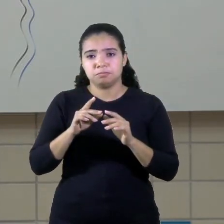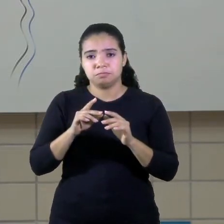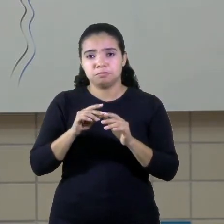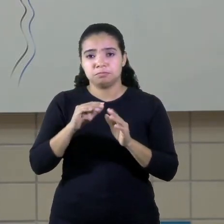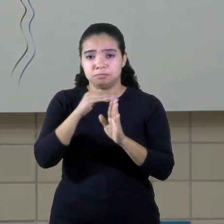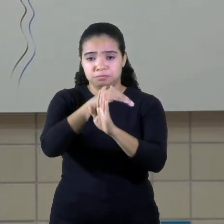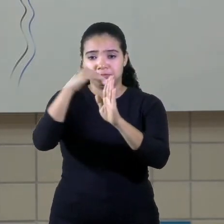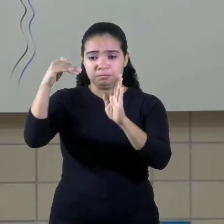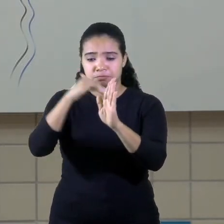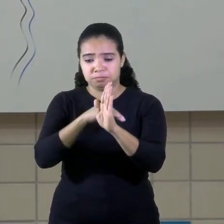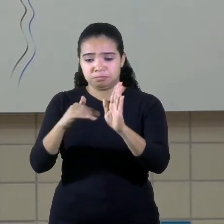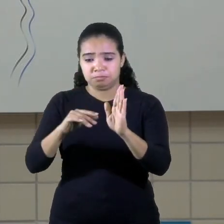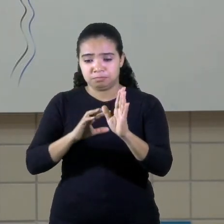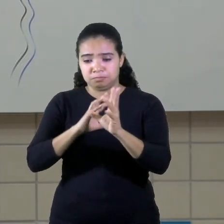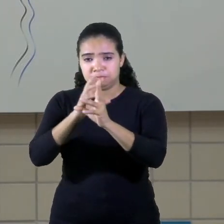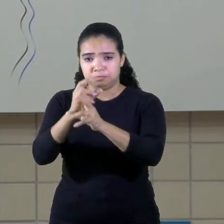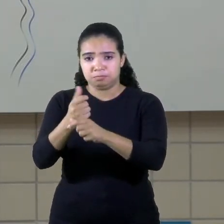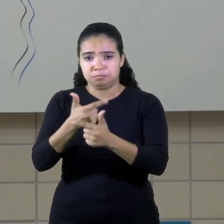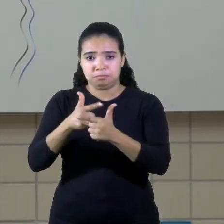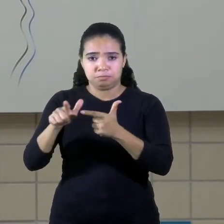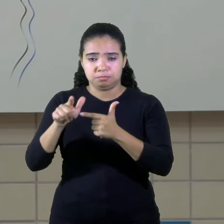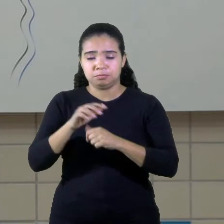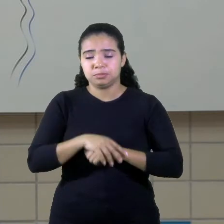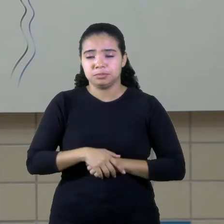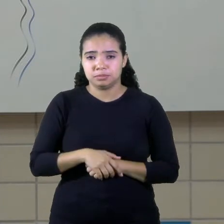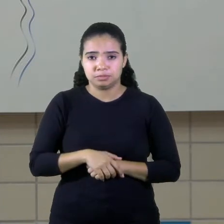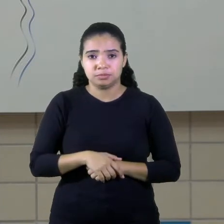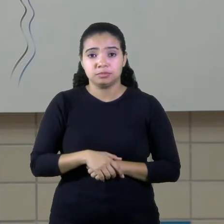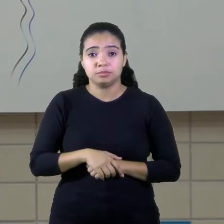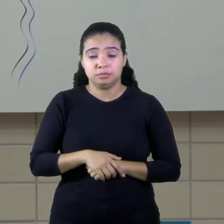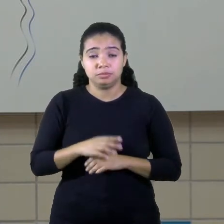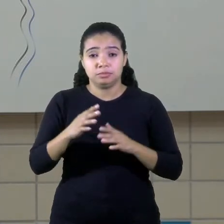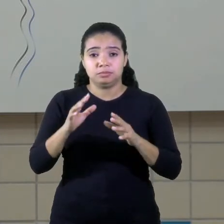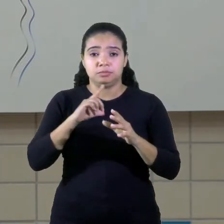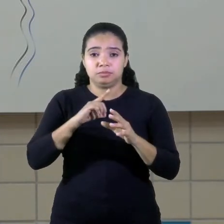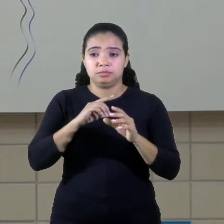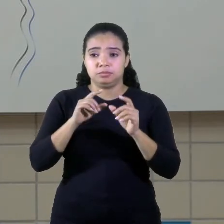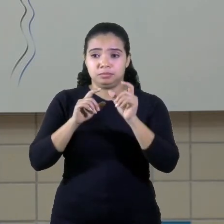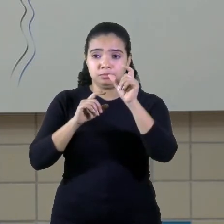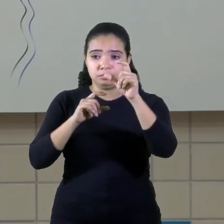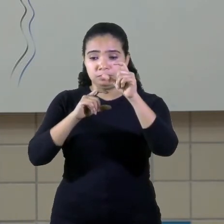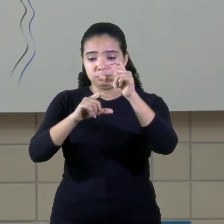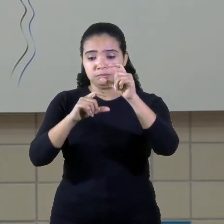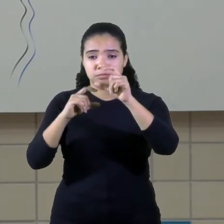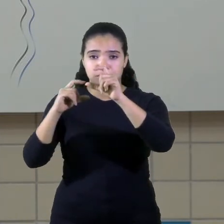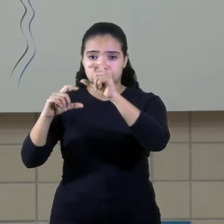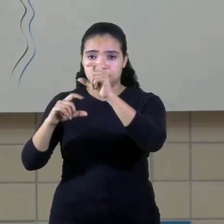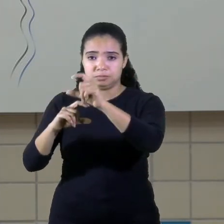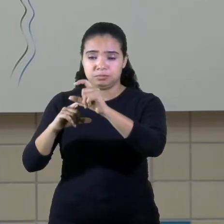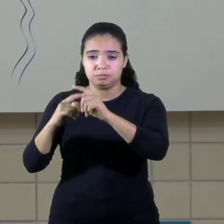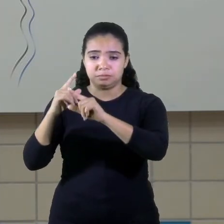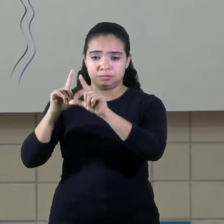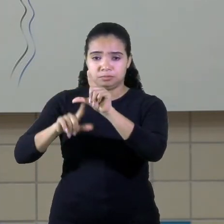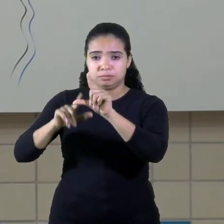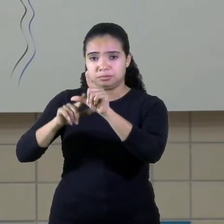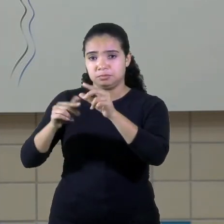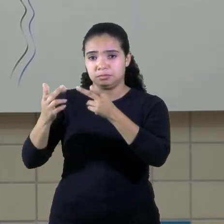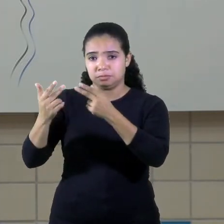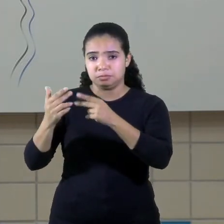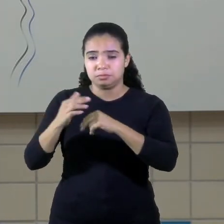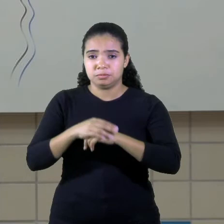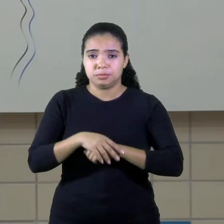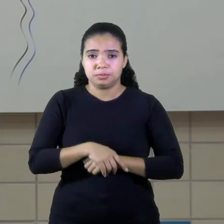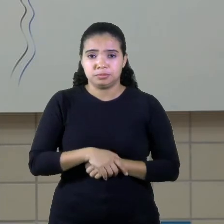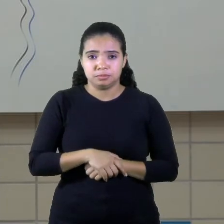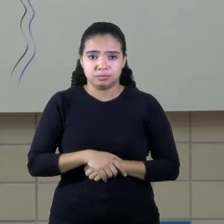Tranquilo? Bom, a partir desse momento, eu tenho uma equação. eu tenho letras em sinal de igual, fracionária, ou